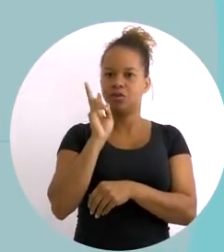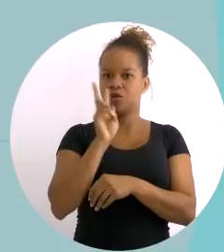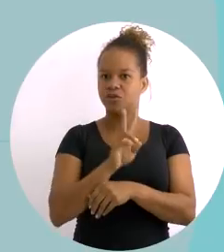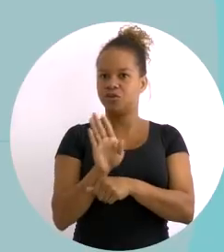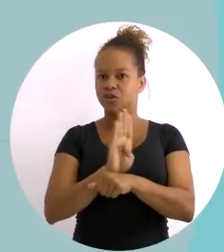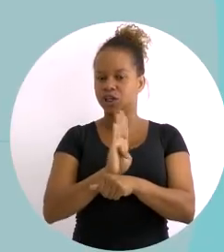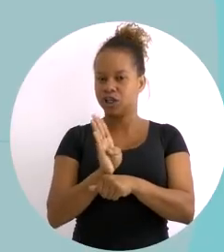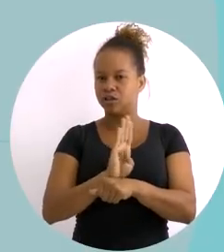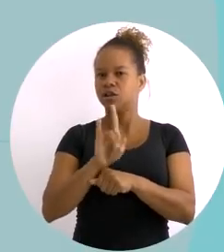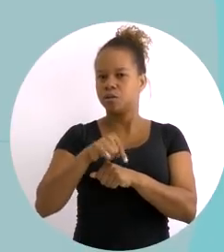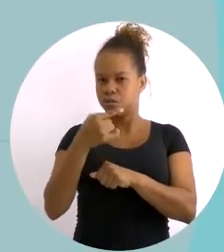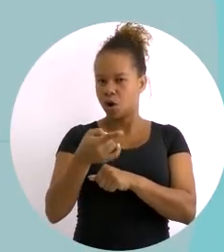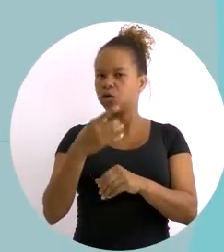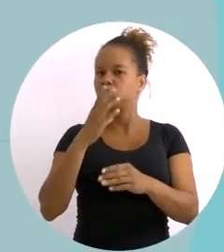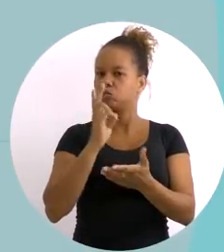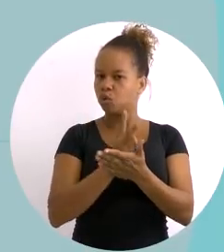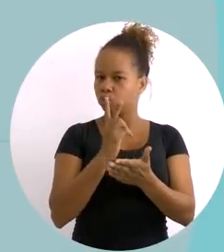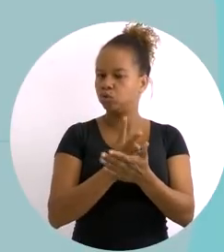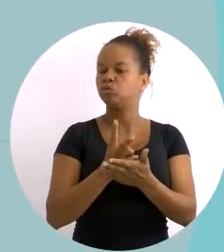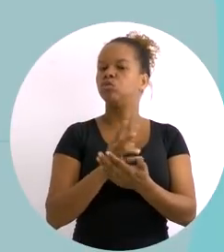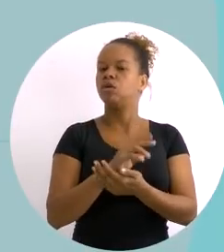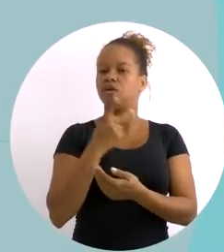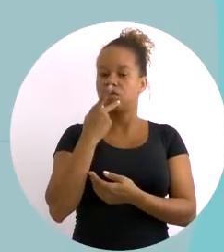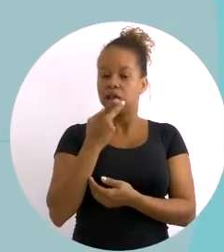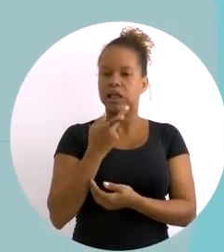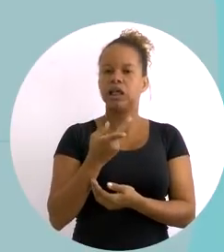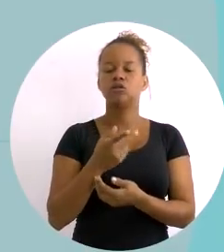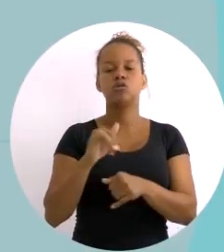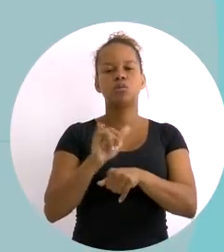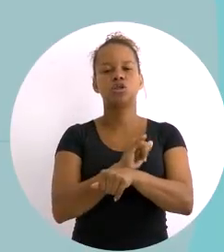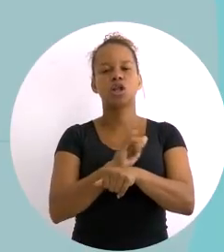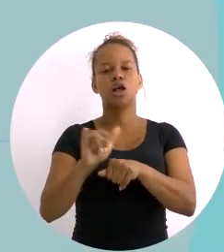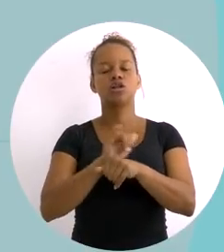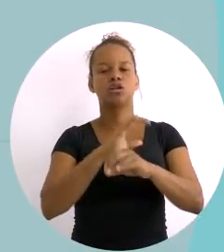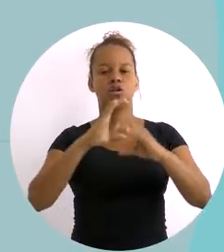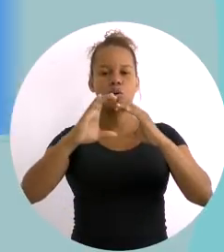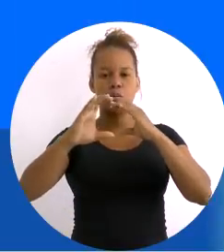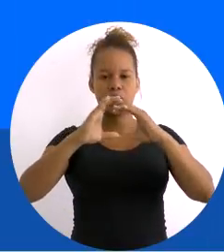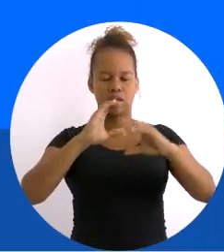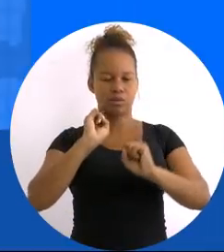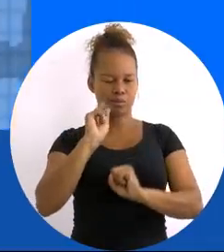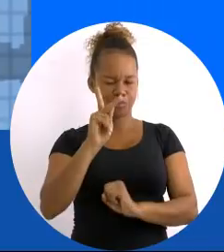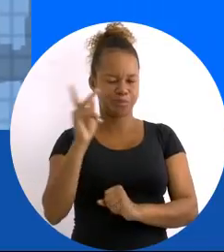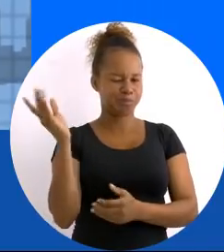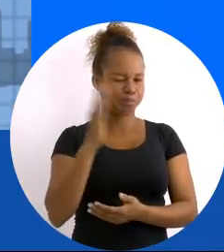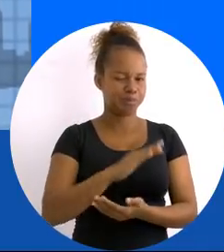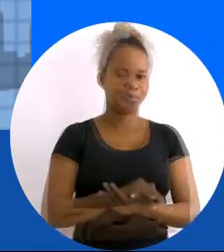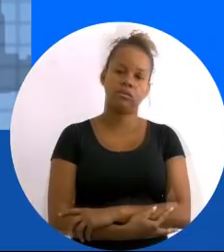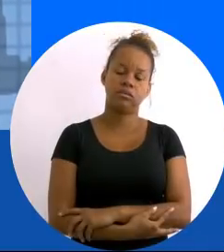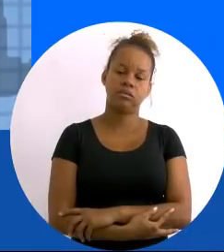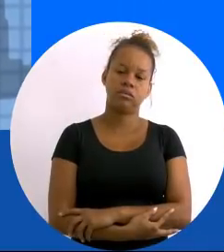na sequência a gente continua falando sobre estratégias de comunicação. Vamos lá.